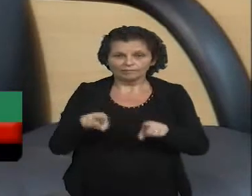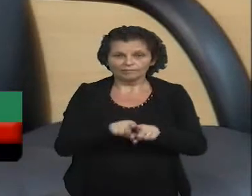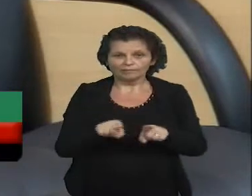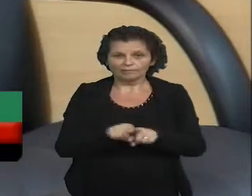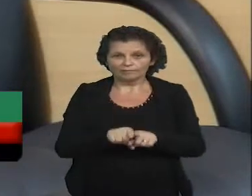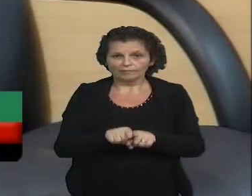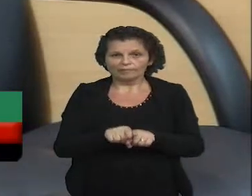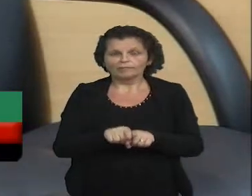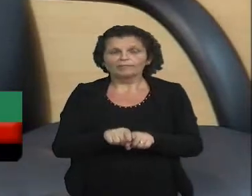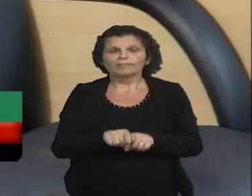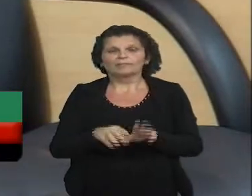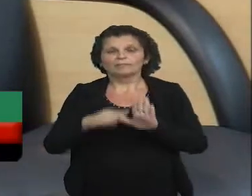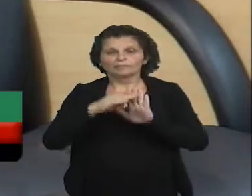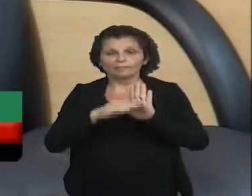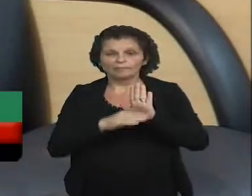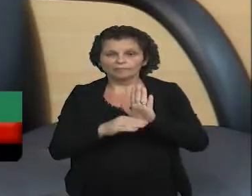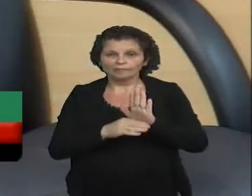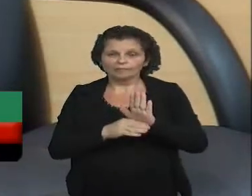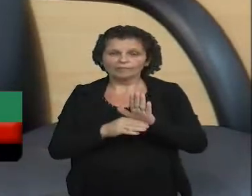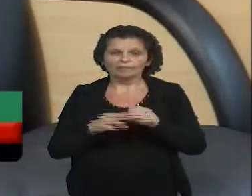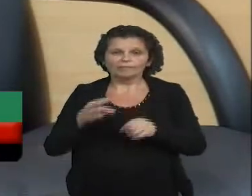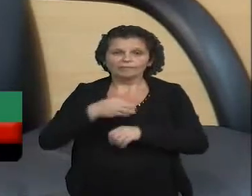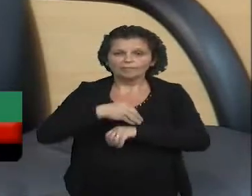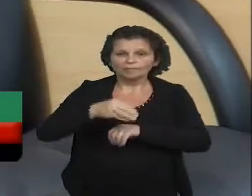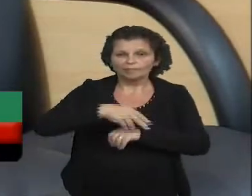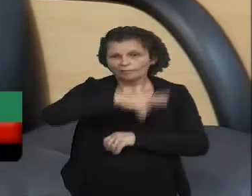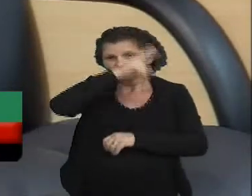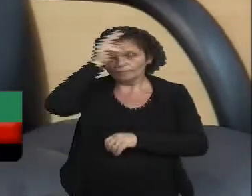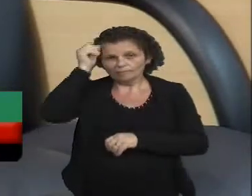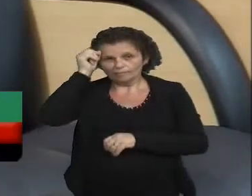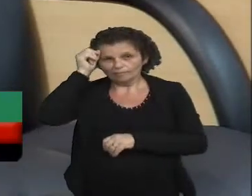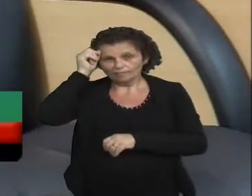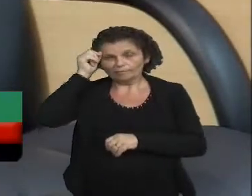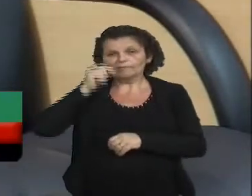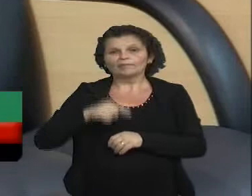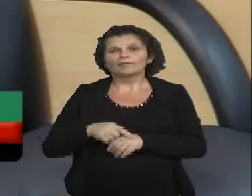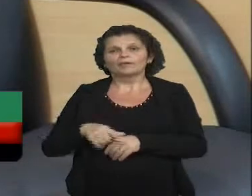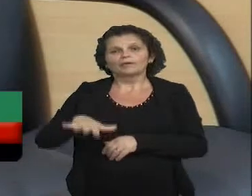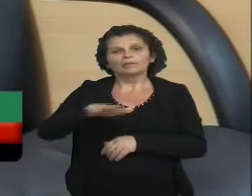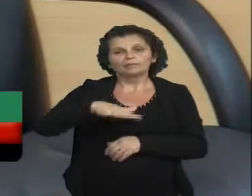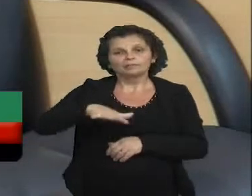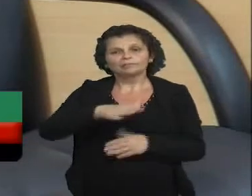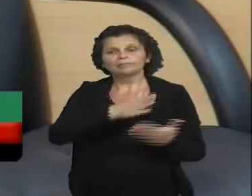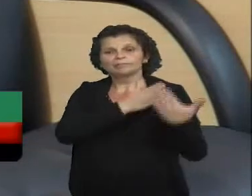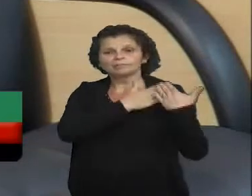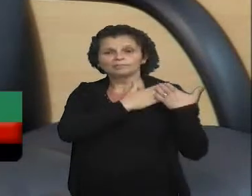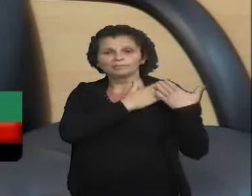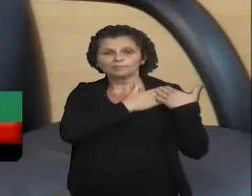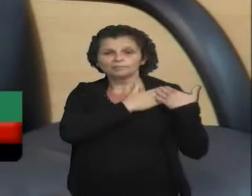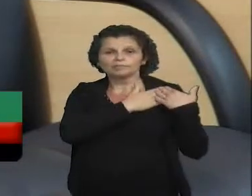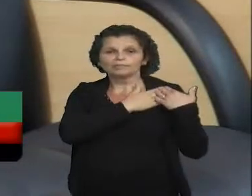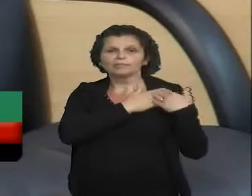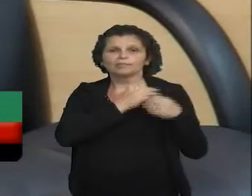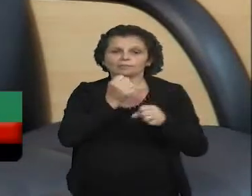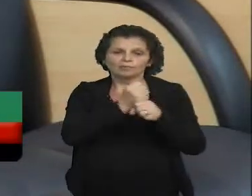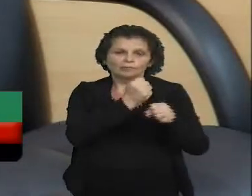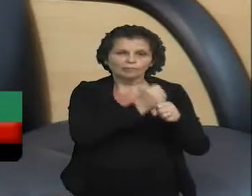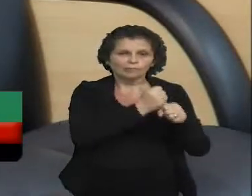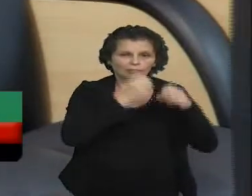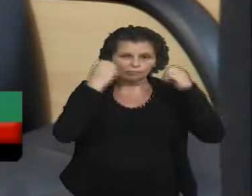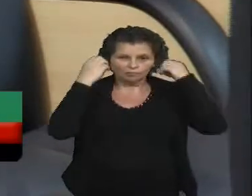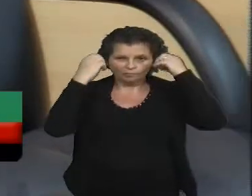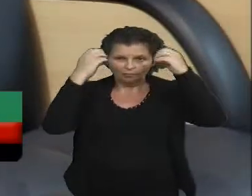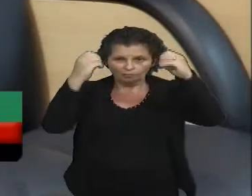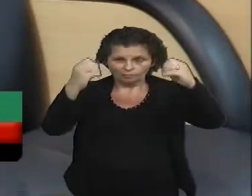as formalidades regimentais, que seja enviado ofício ao senhor prefeito, para que determine ao setor competente serviços e obras de